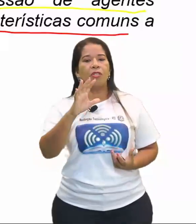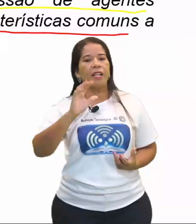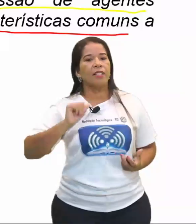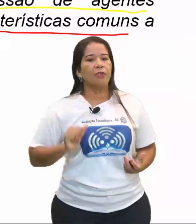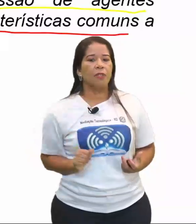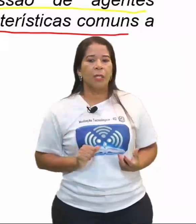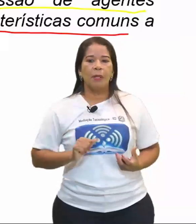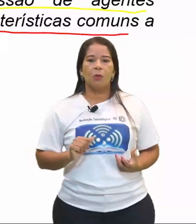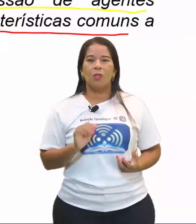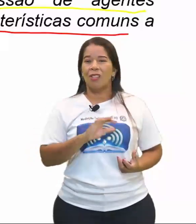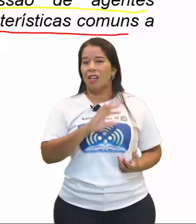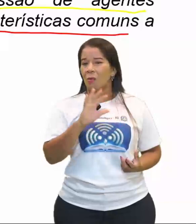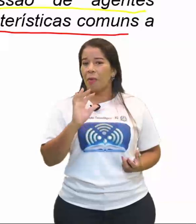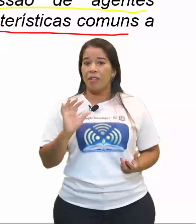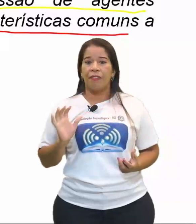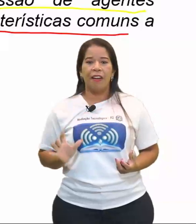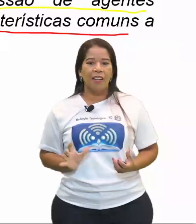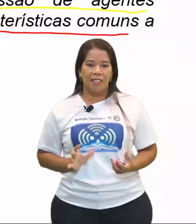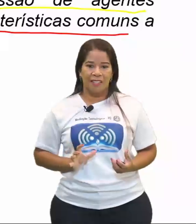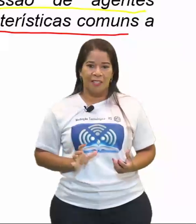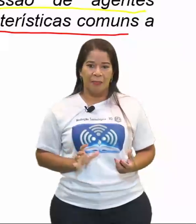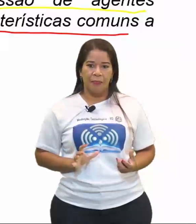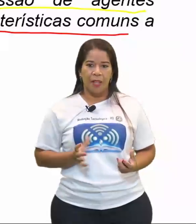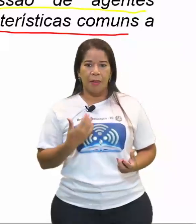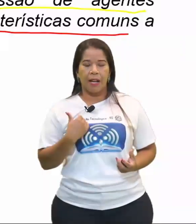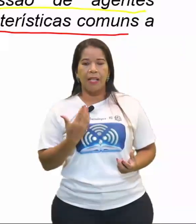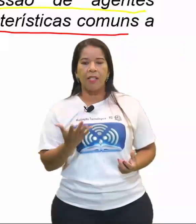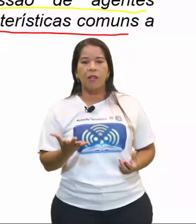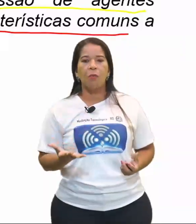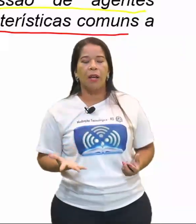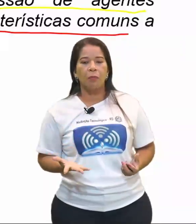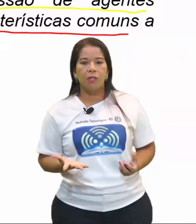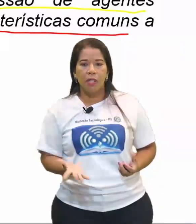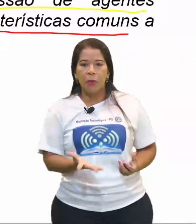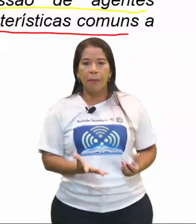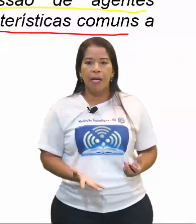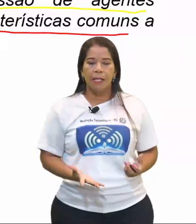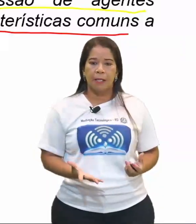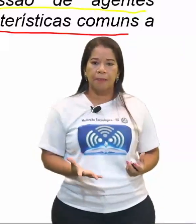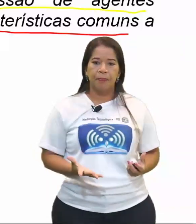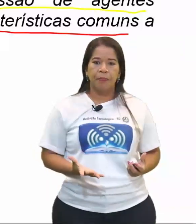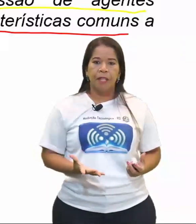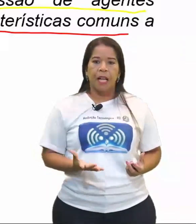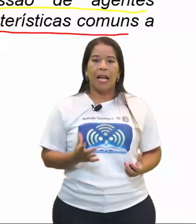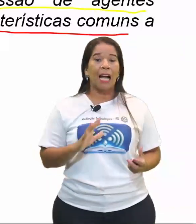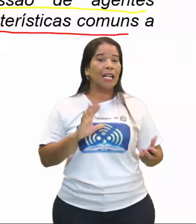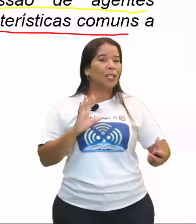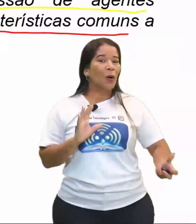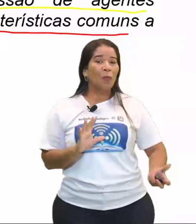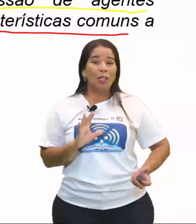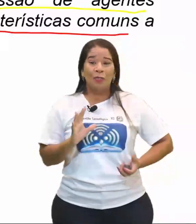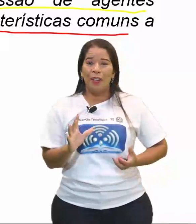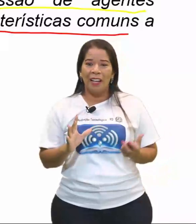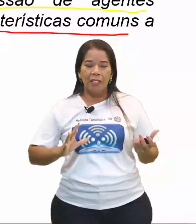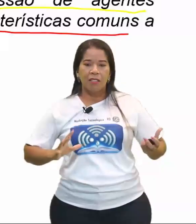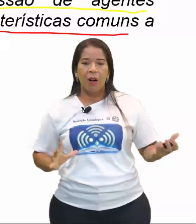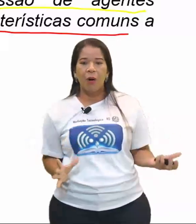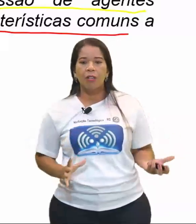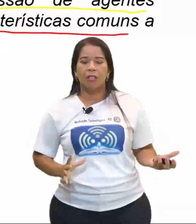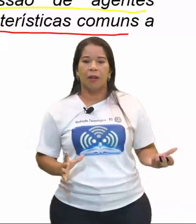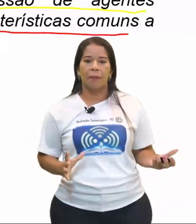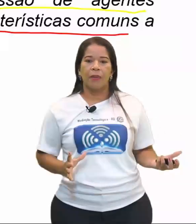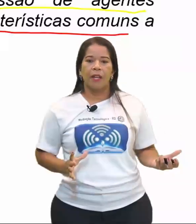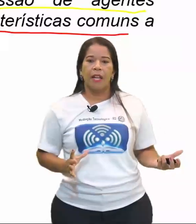Vamos dizer que sejam 6 pessoas, só que elas são bem diferentes. Na minha casa éramos 5 irmãs. Cada uma é diferente